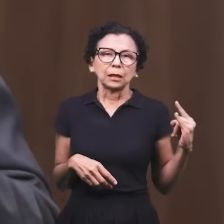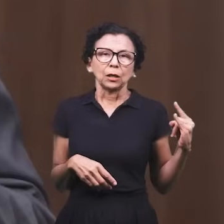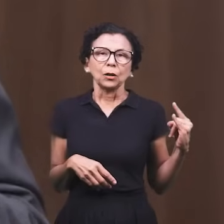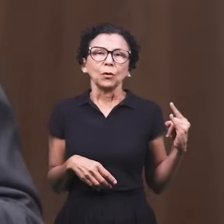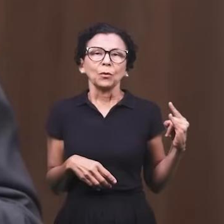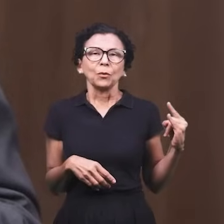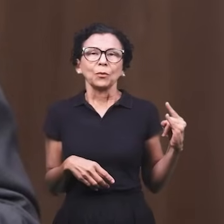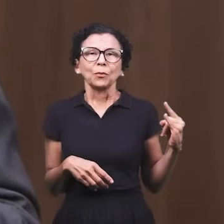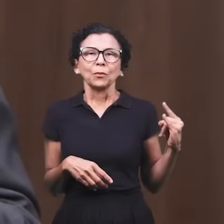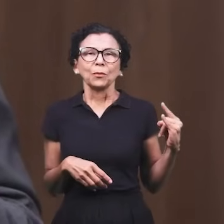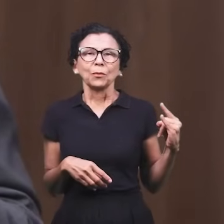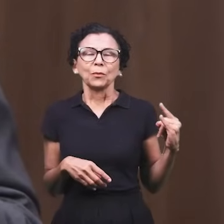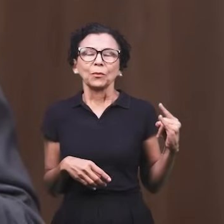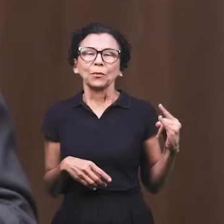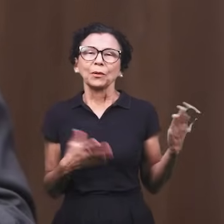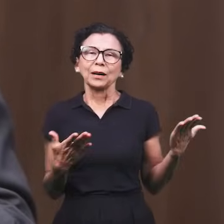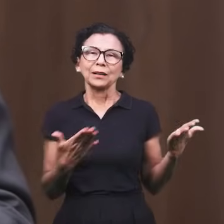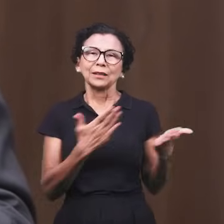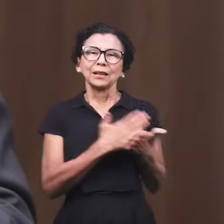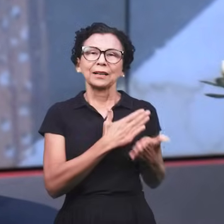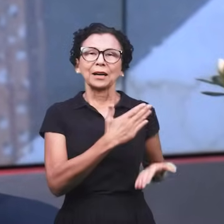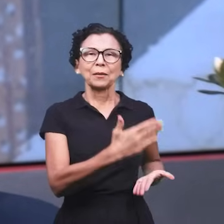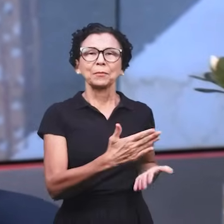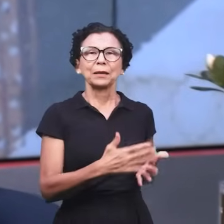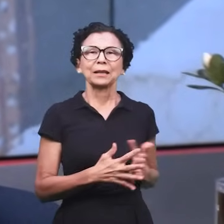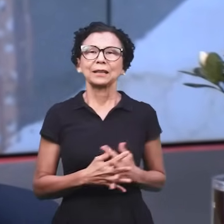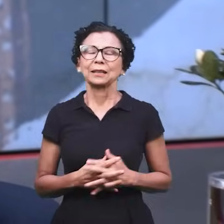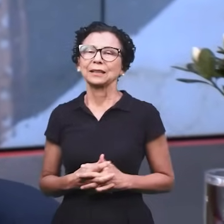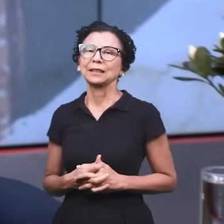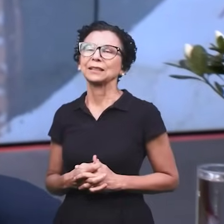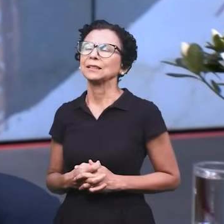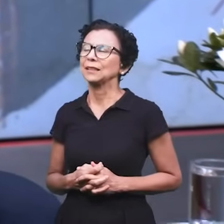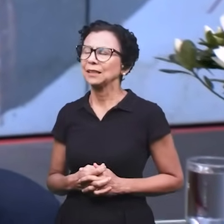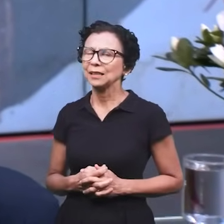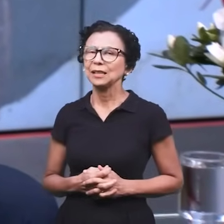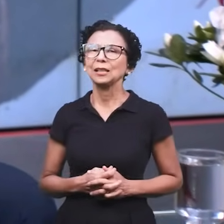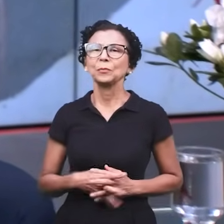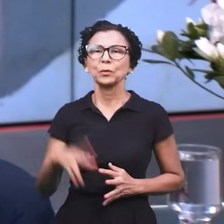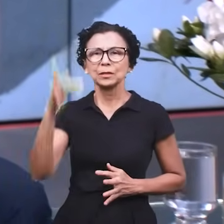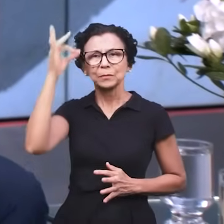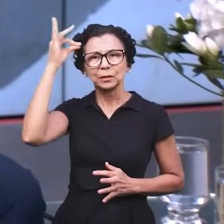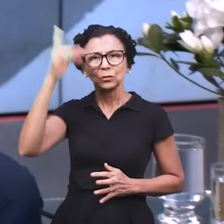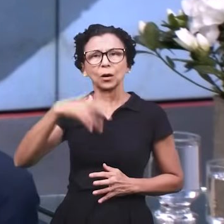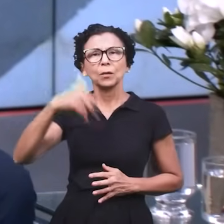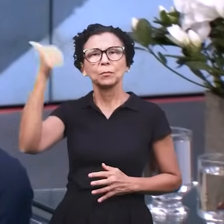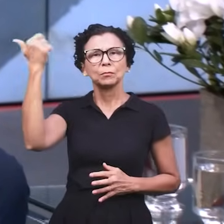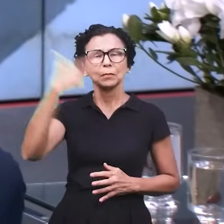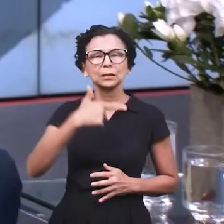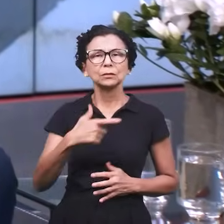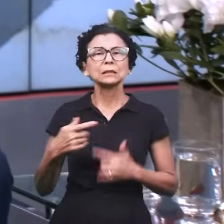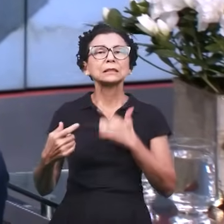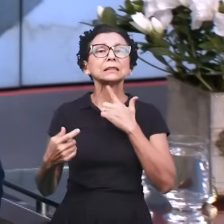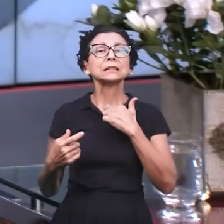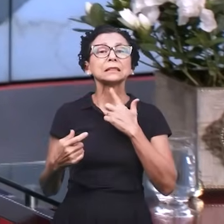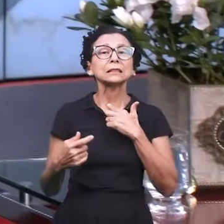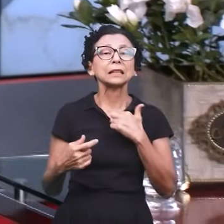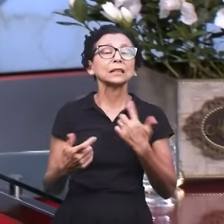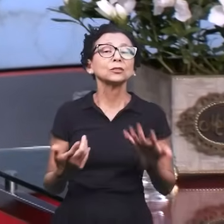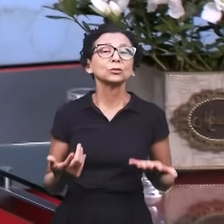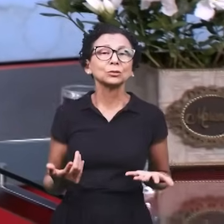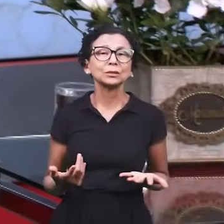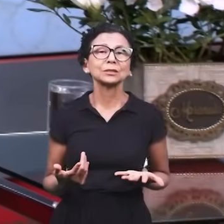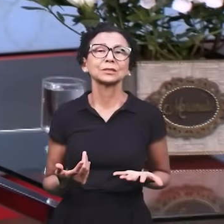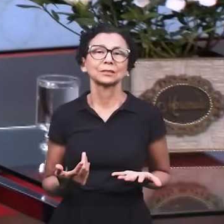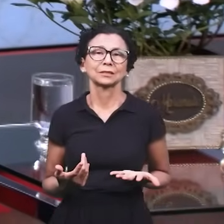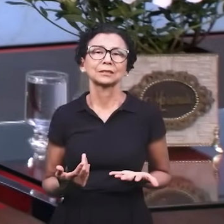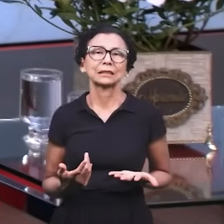está alimentando o homem espiritual, ele vai vencer o homem carnal, que é a nossa natureza. Quando você fala